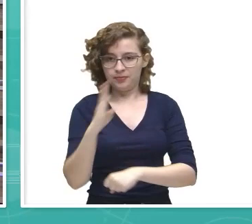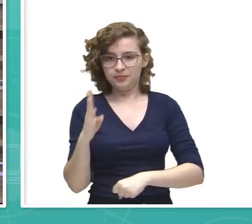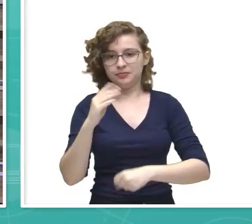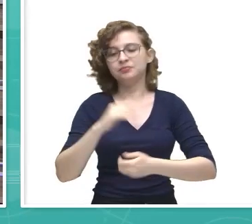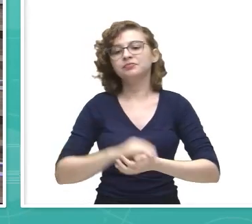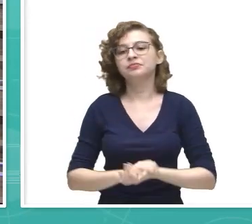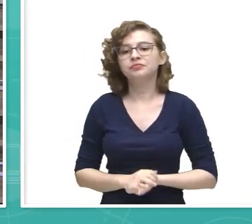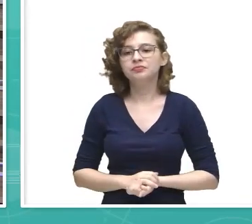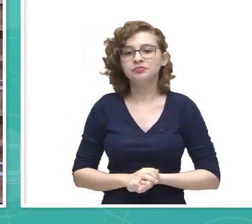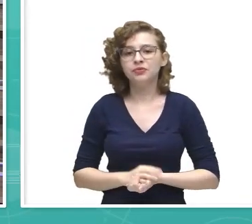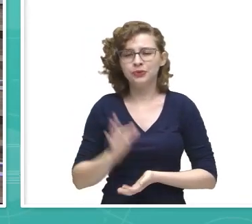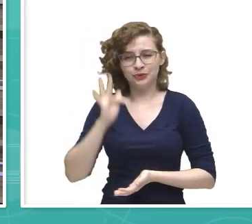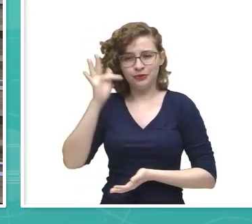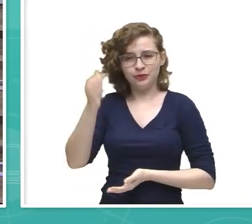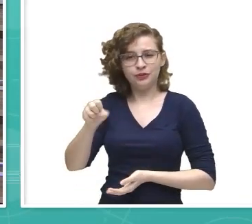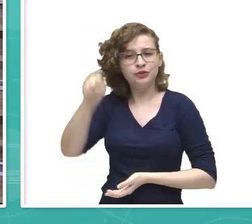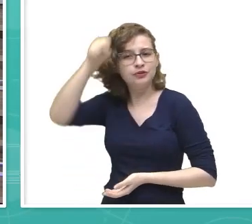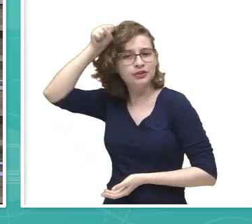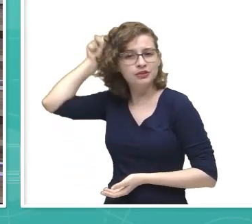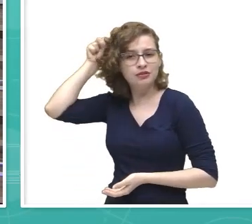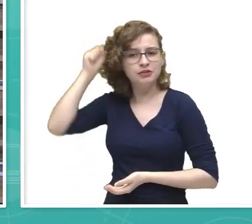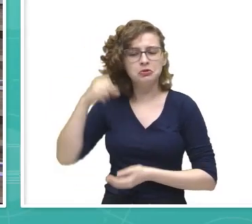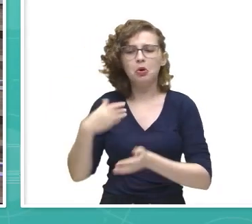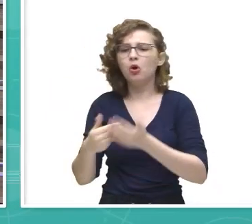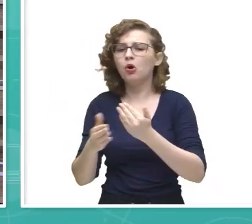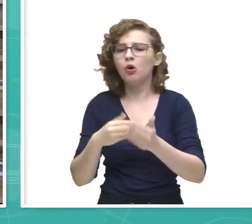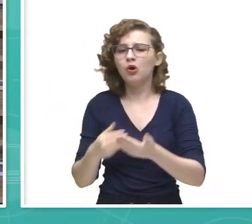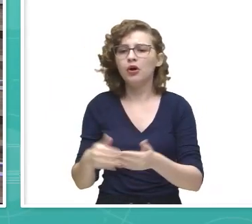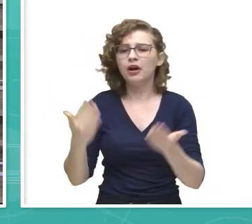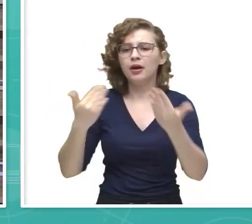vocês forem fazer vestibular ou qualquer tipo de prova,